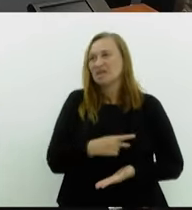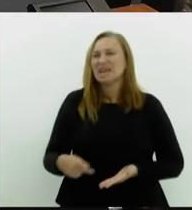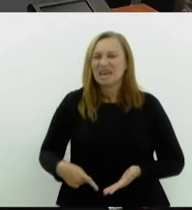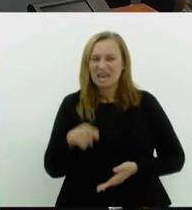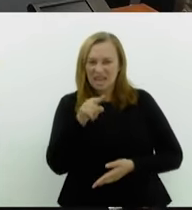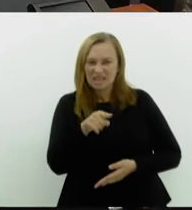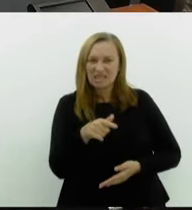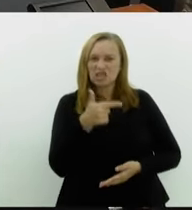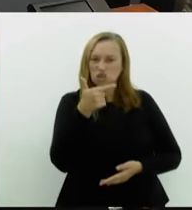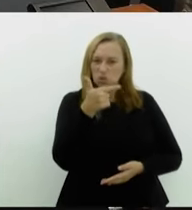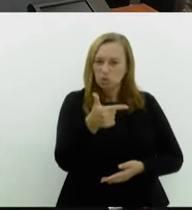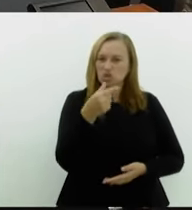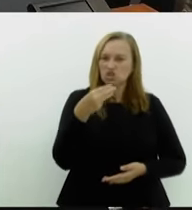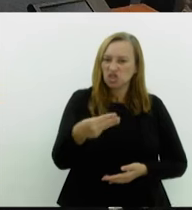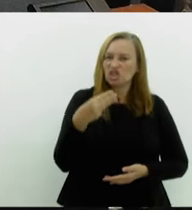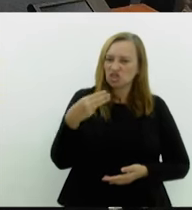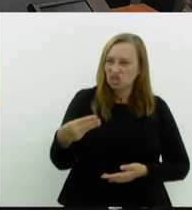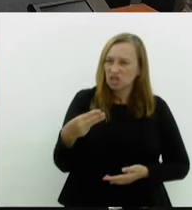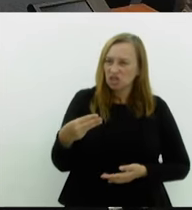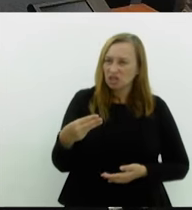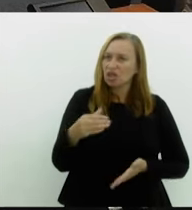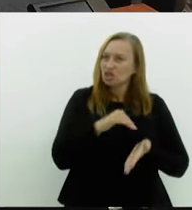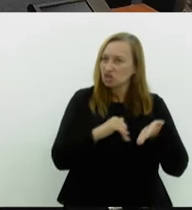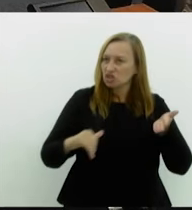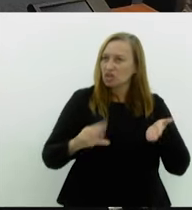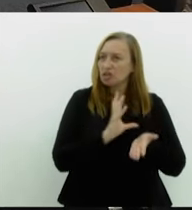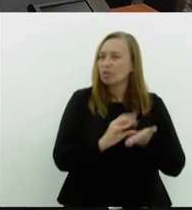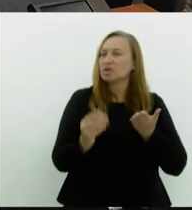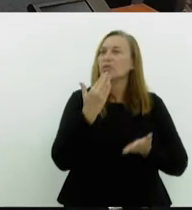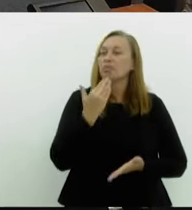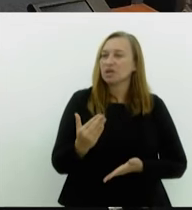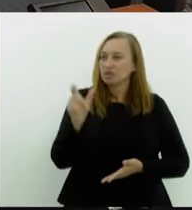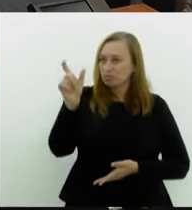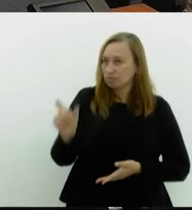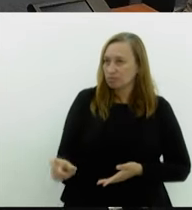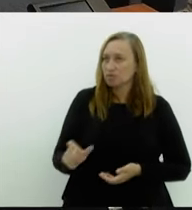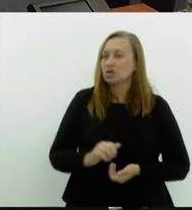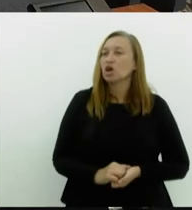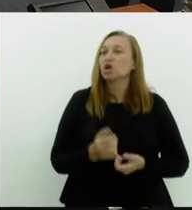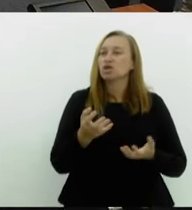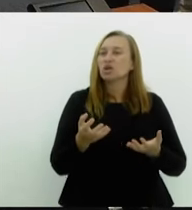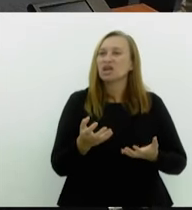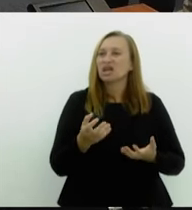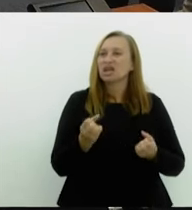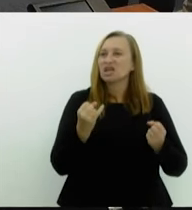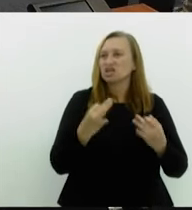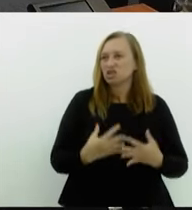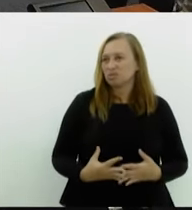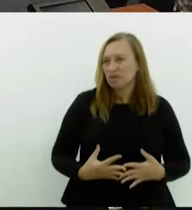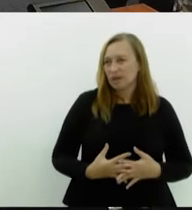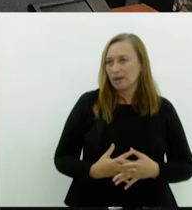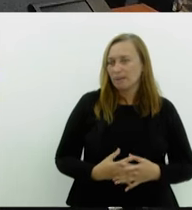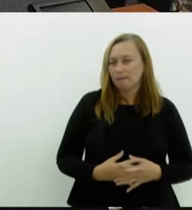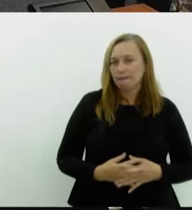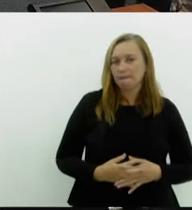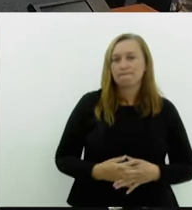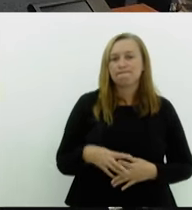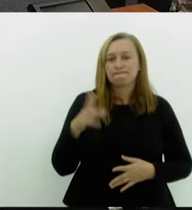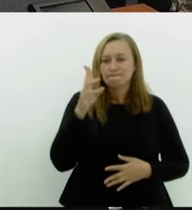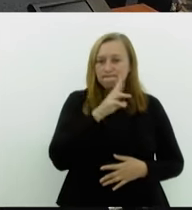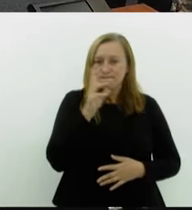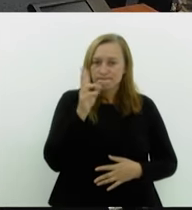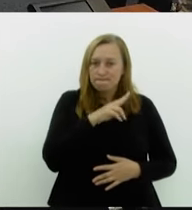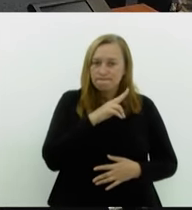Isso, 233. Isso, retirado 14. De pauta pedido da autora. Eu queria só fazer uso da palavra muito